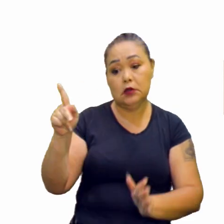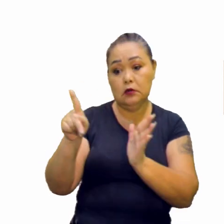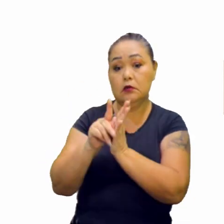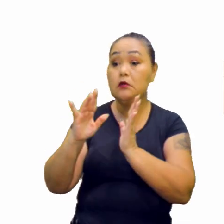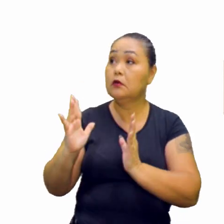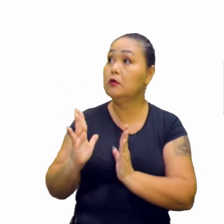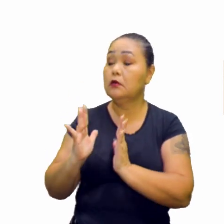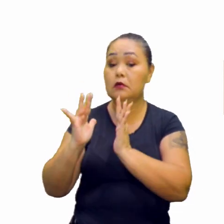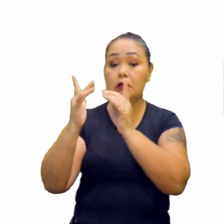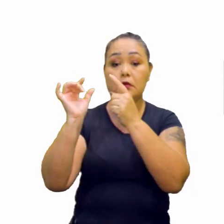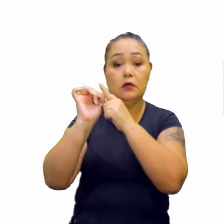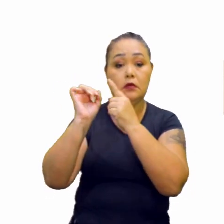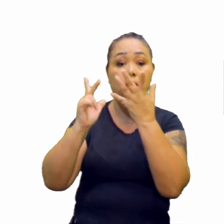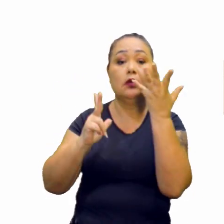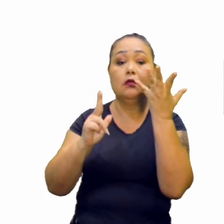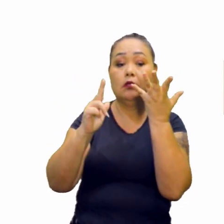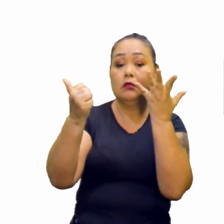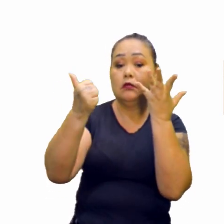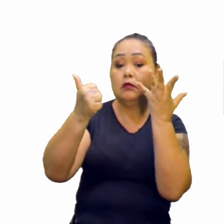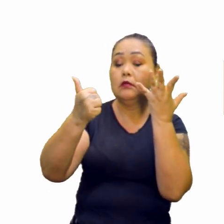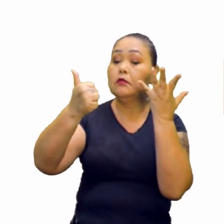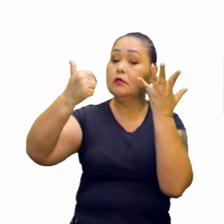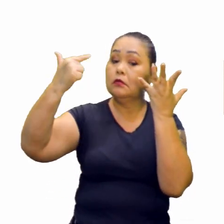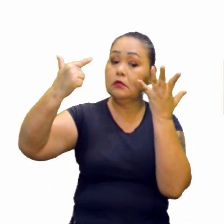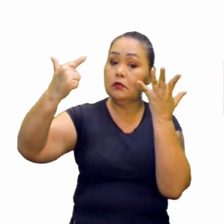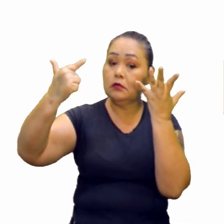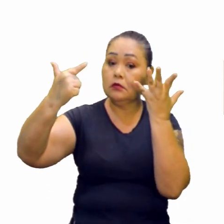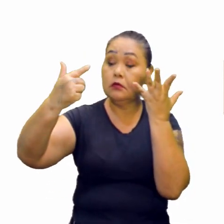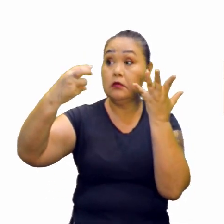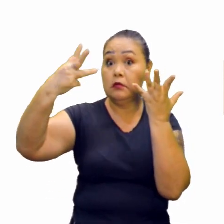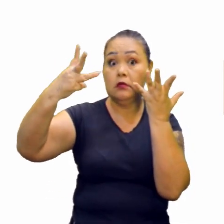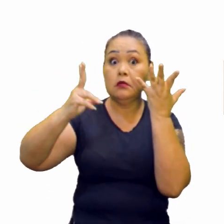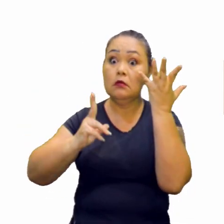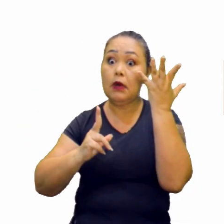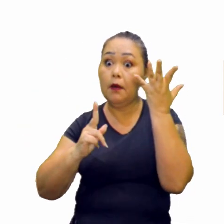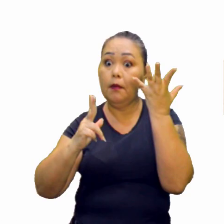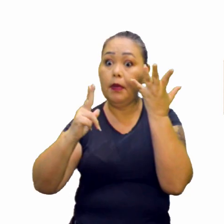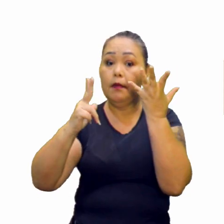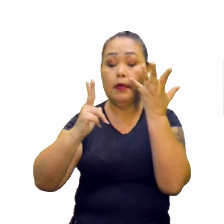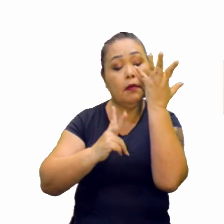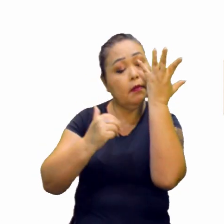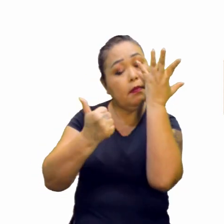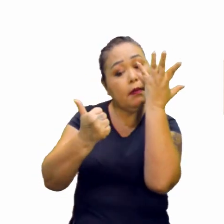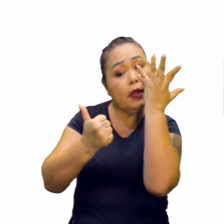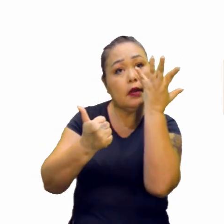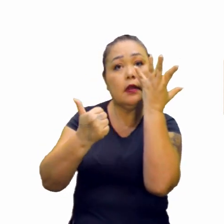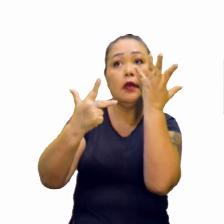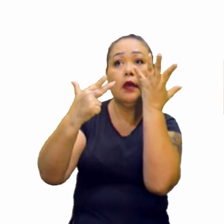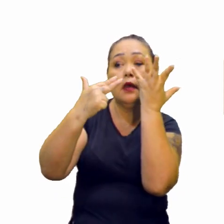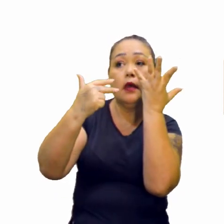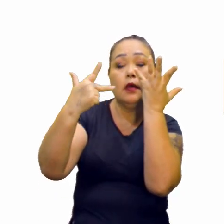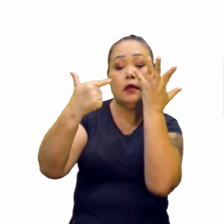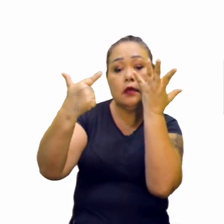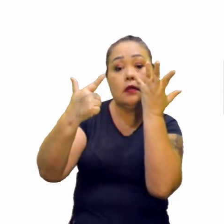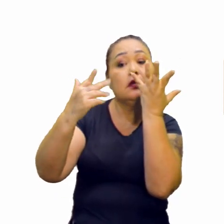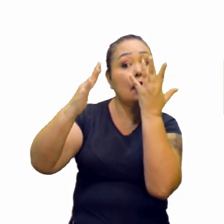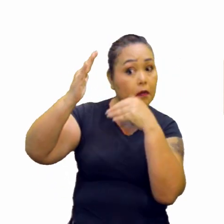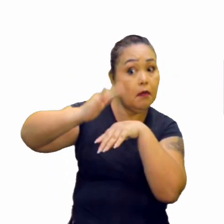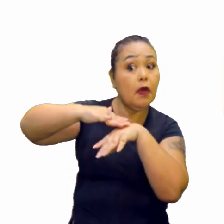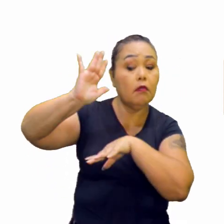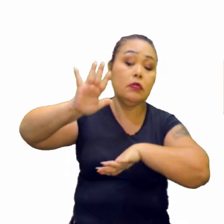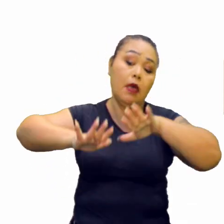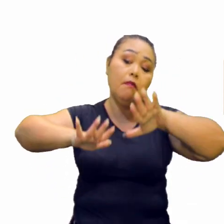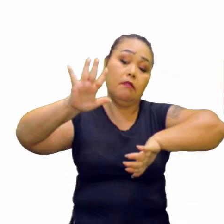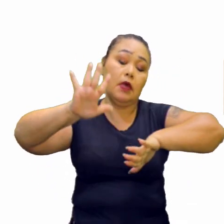poda primária, secundária, terciária. Tem mais, professor? Depende da